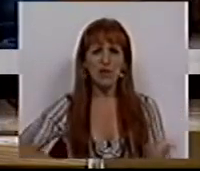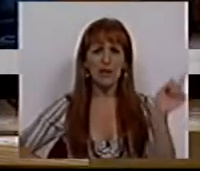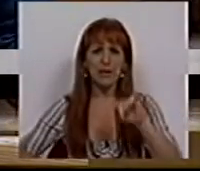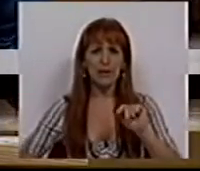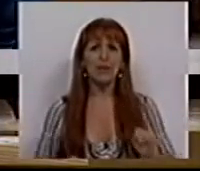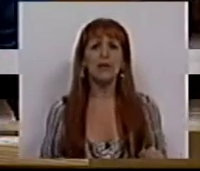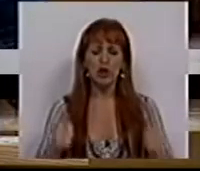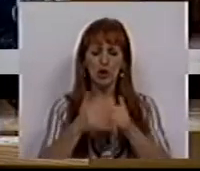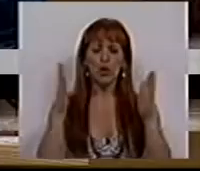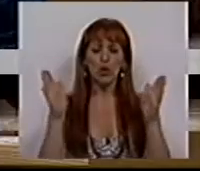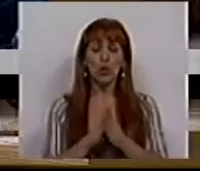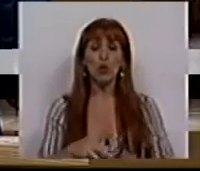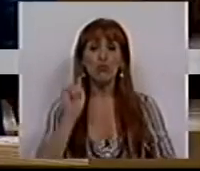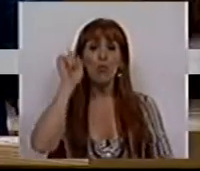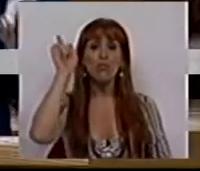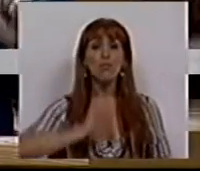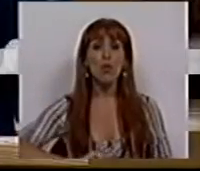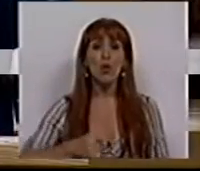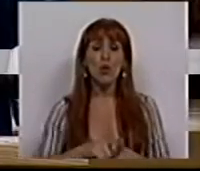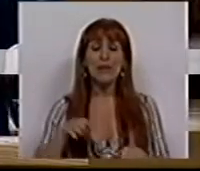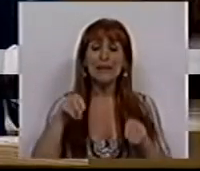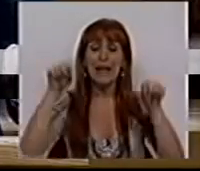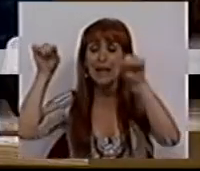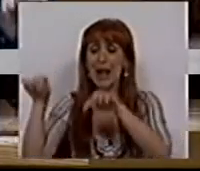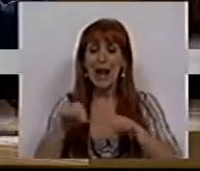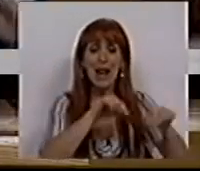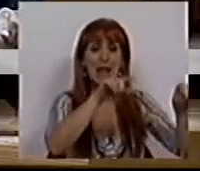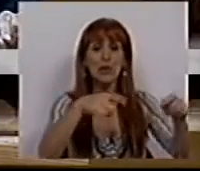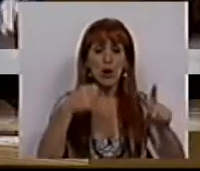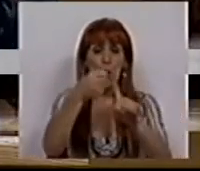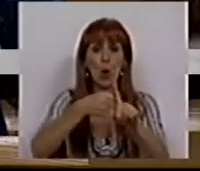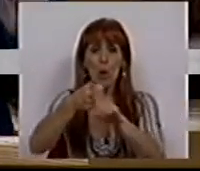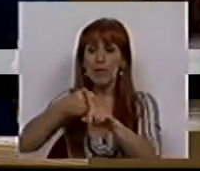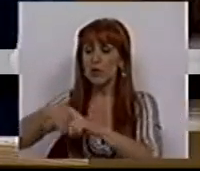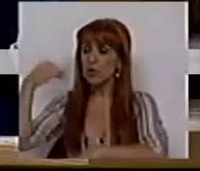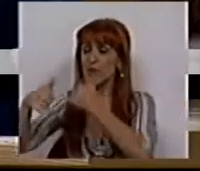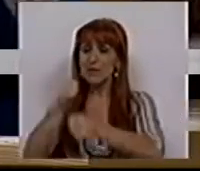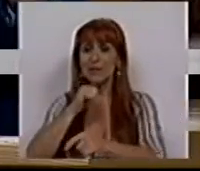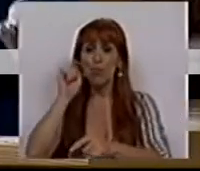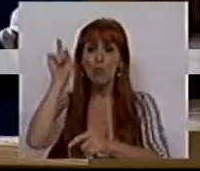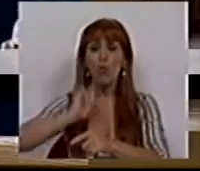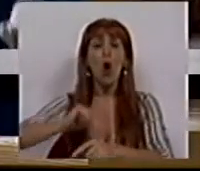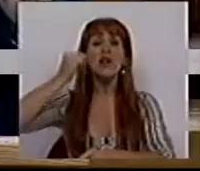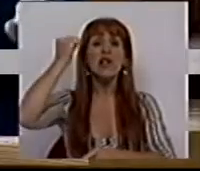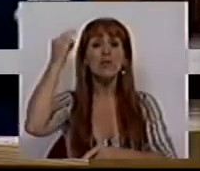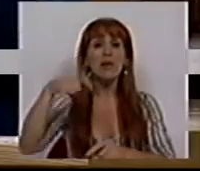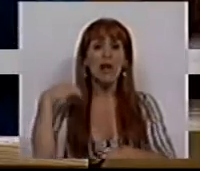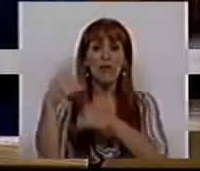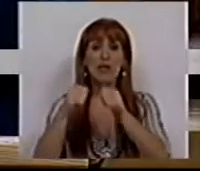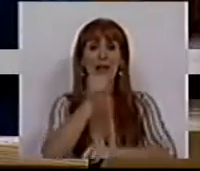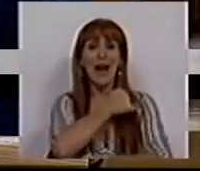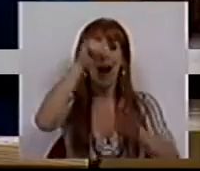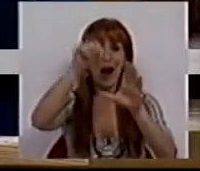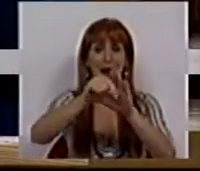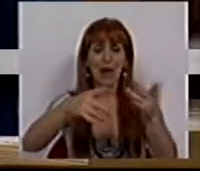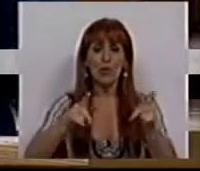também todas e todos aqueles que no terreno combatem a violência de género e particularmente a violência